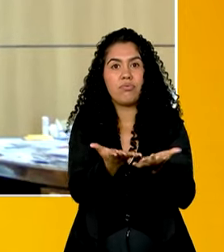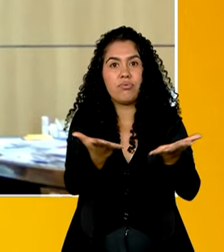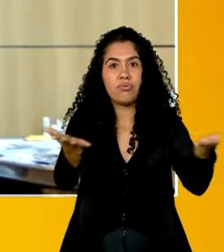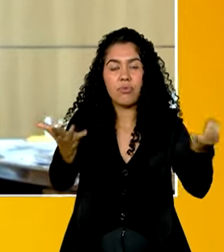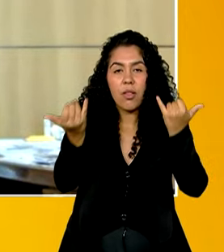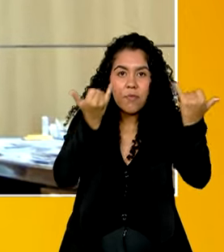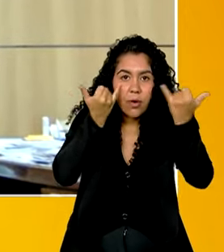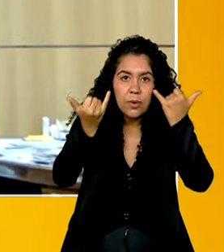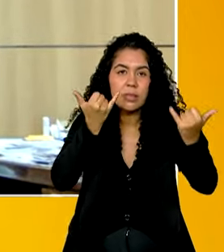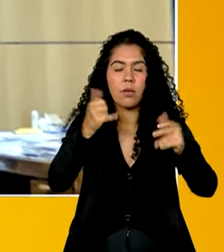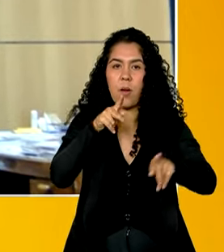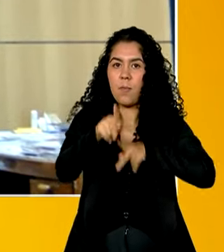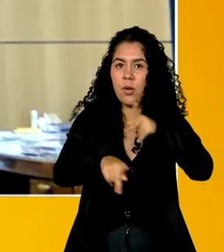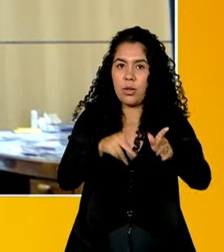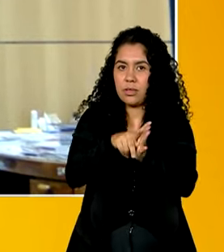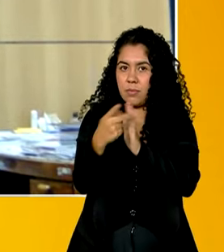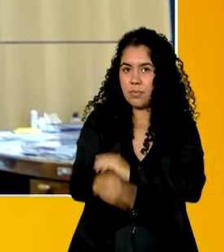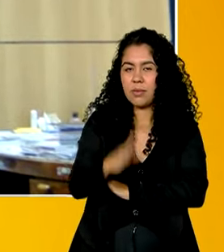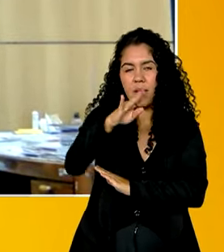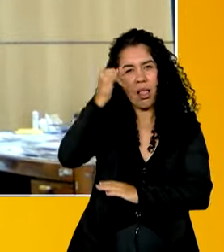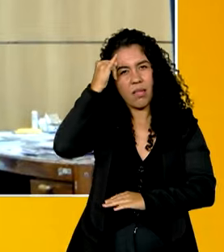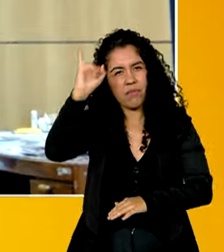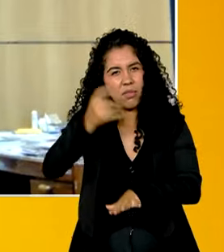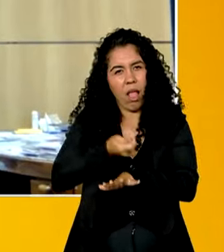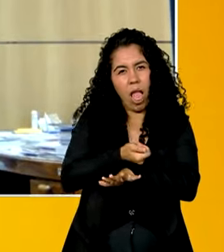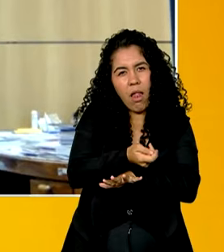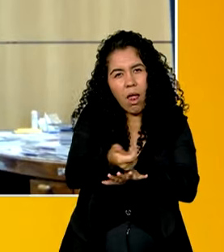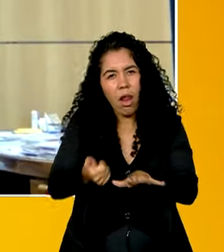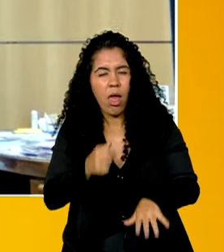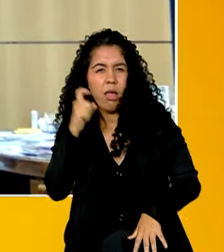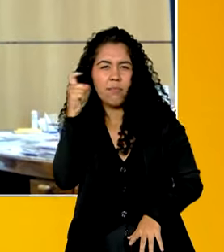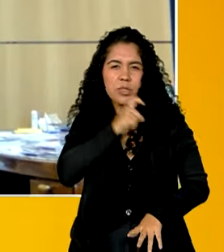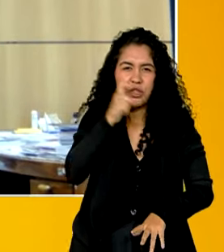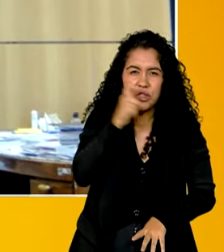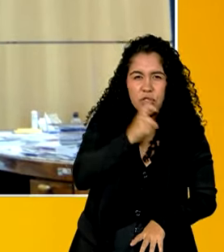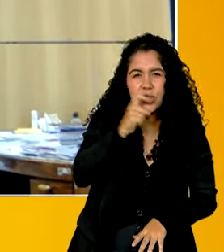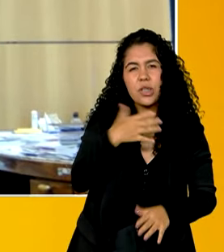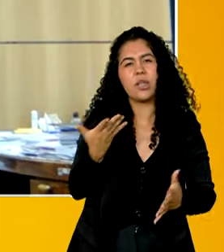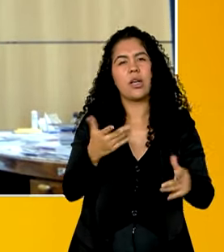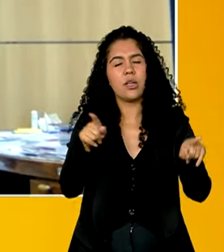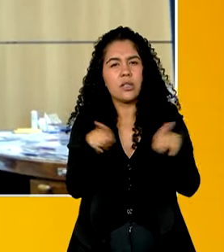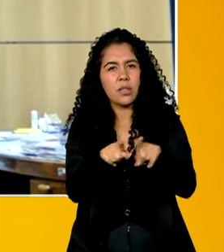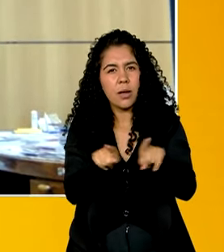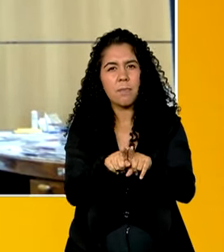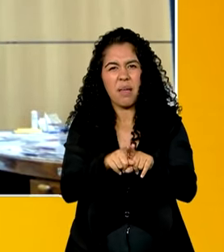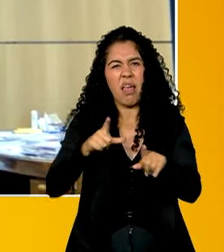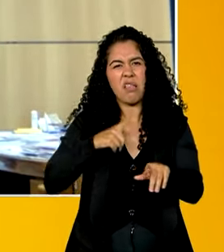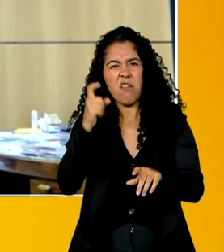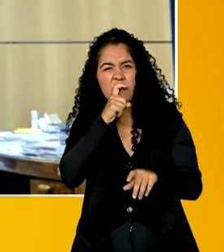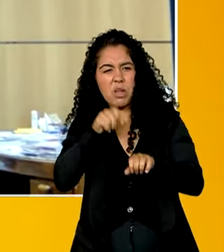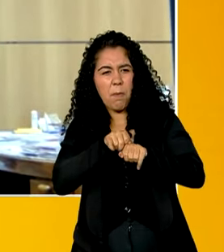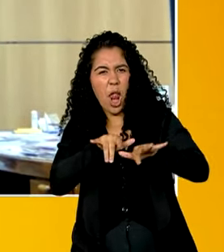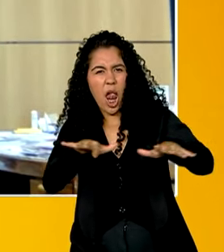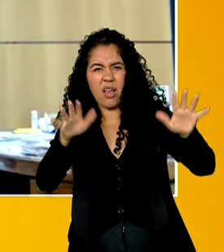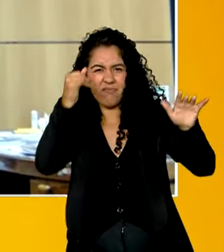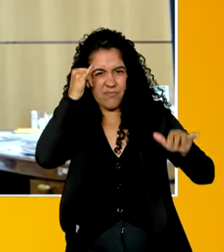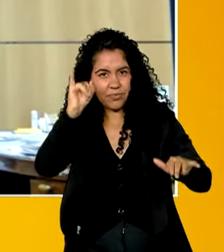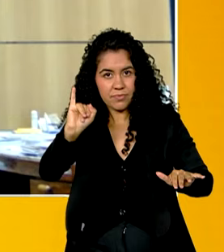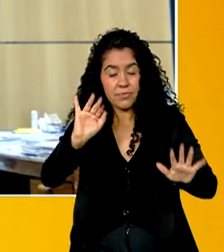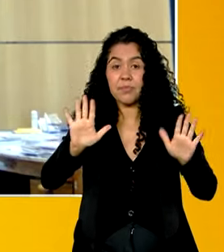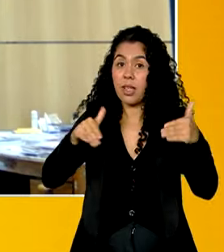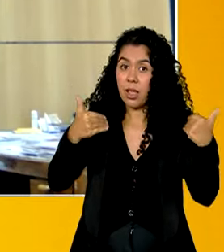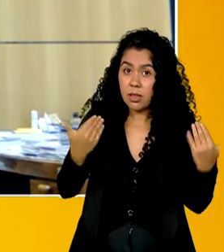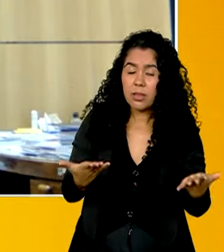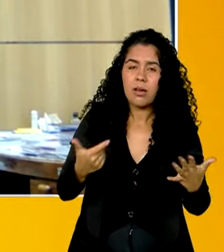para o povo brasileiro, sem fake news, sem mentira, sem pirotecnia. Eu quero, Renata,